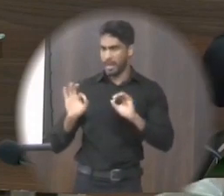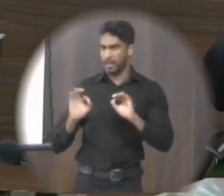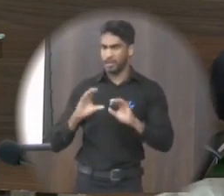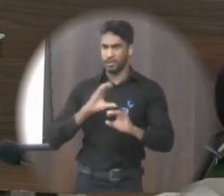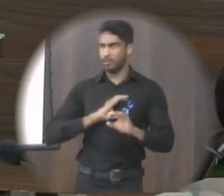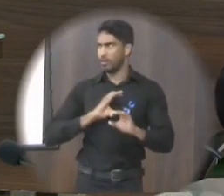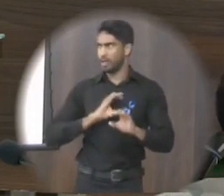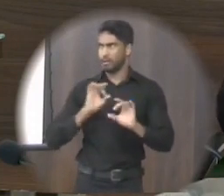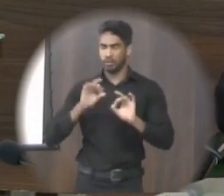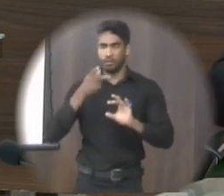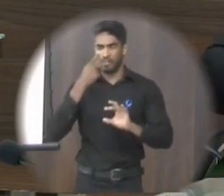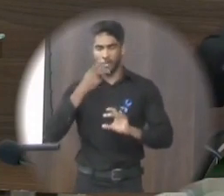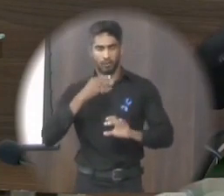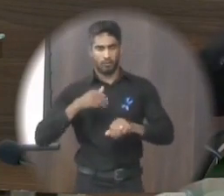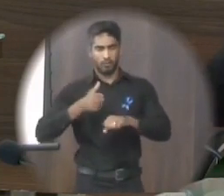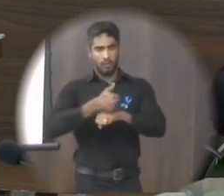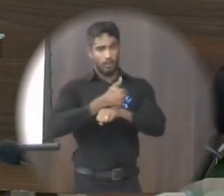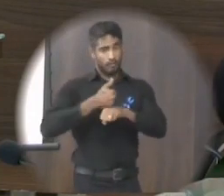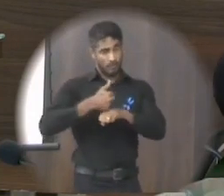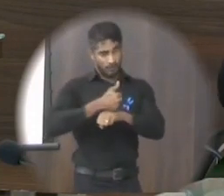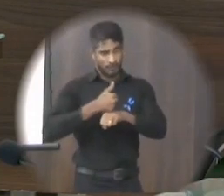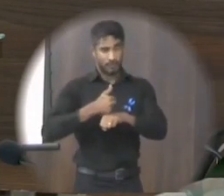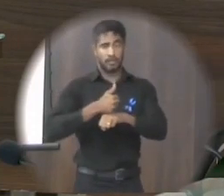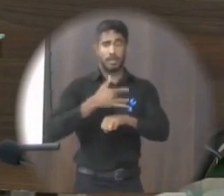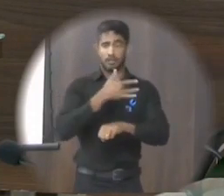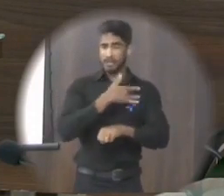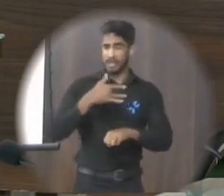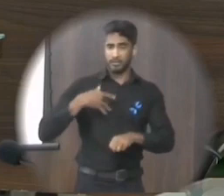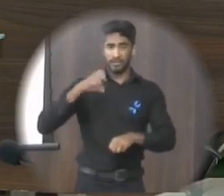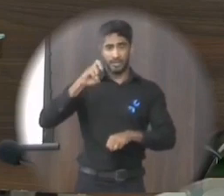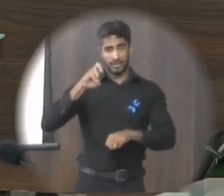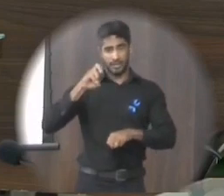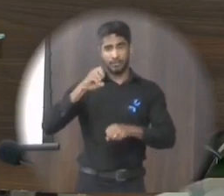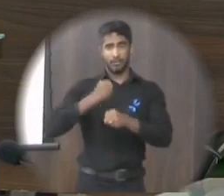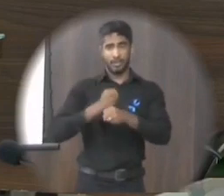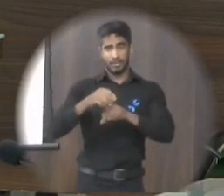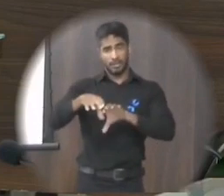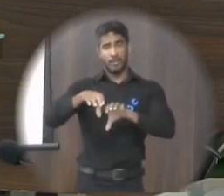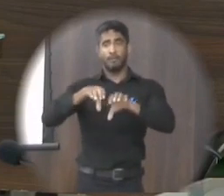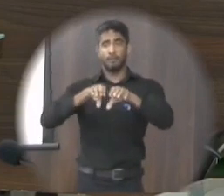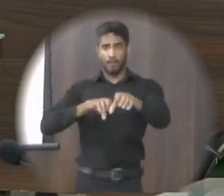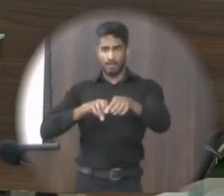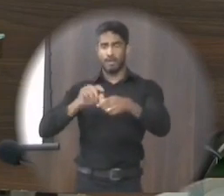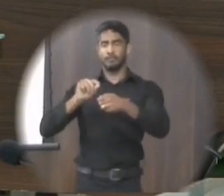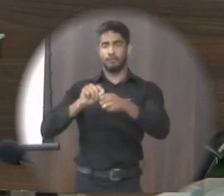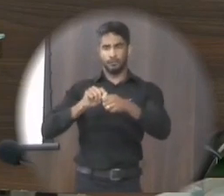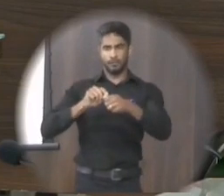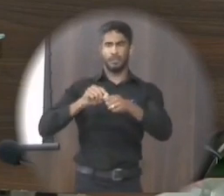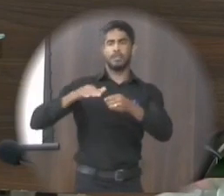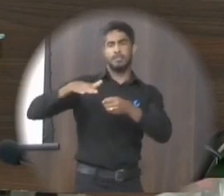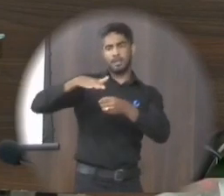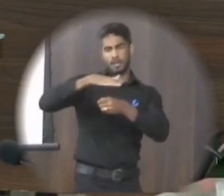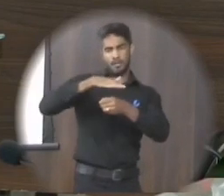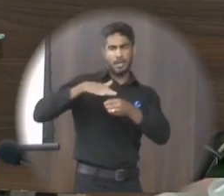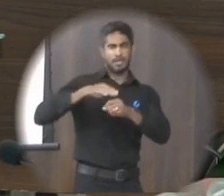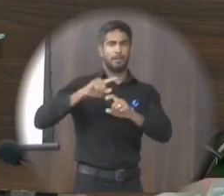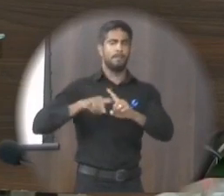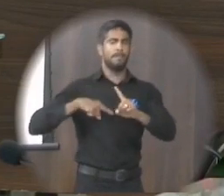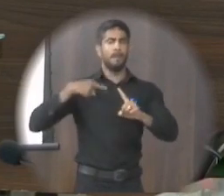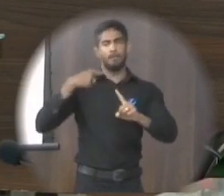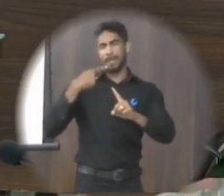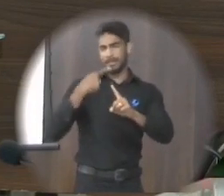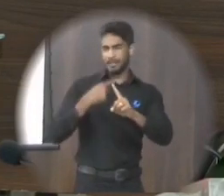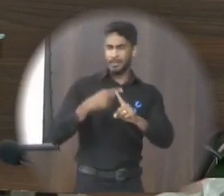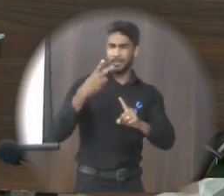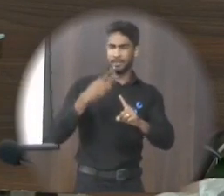como profissional de saúde, 5 anos formado, fiz minha graduação, mais 3 anos na